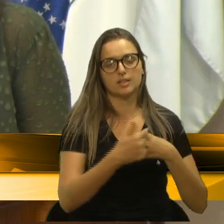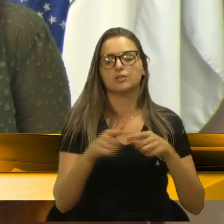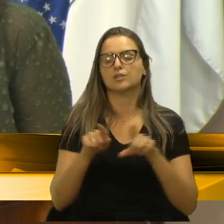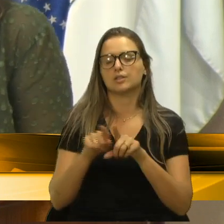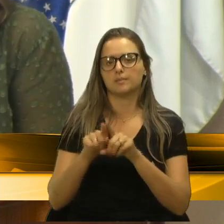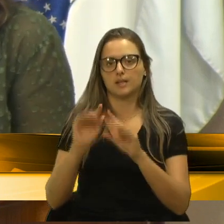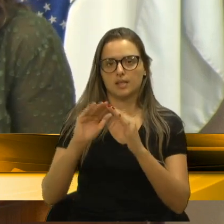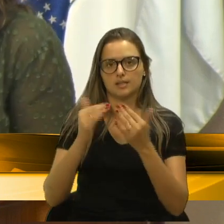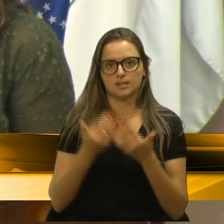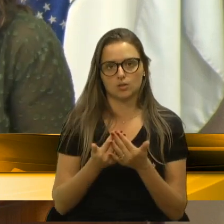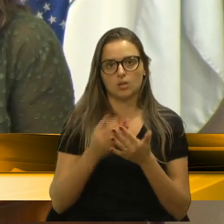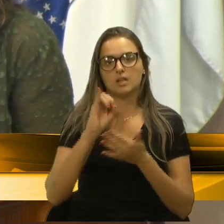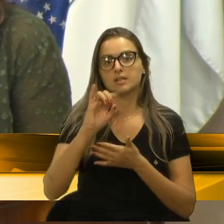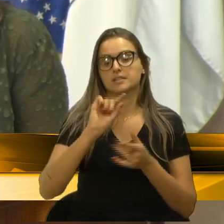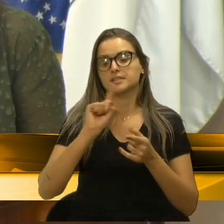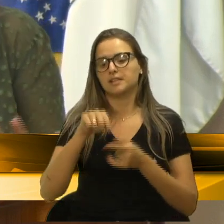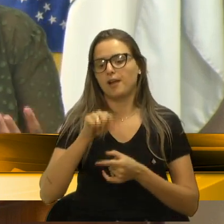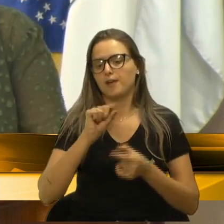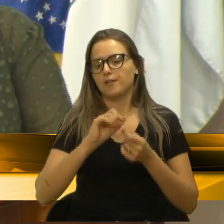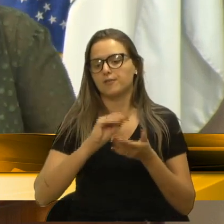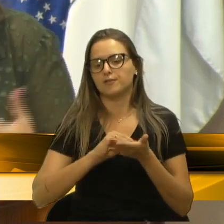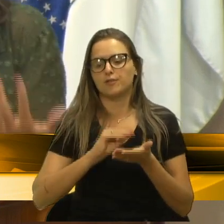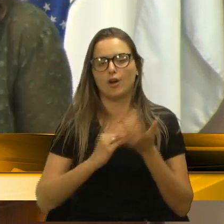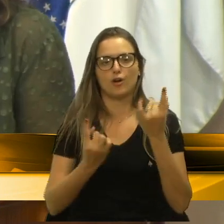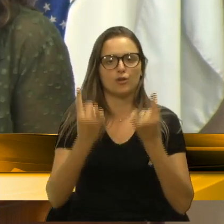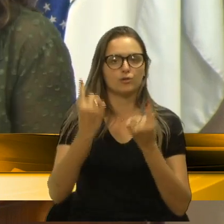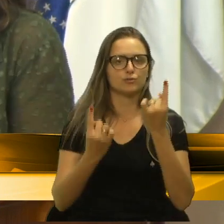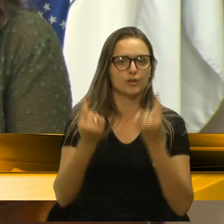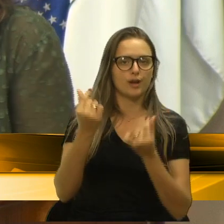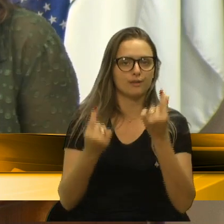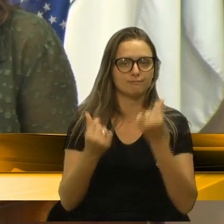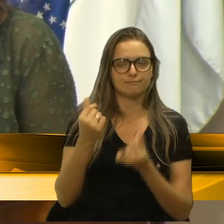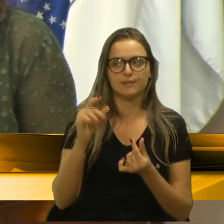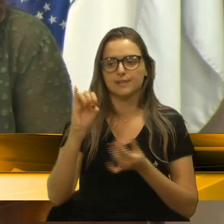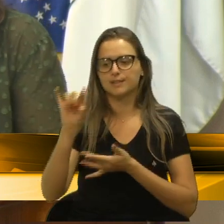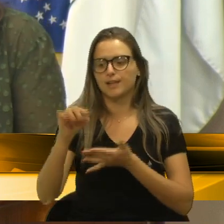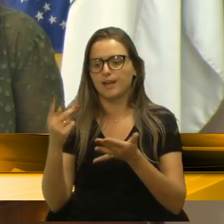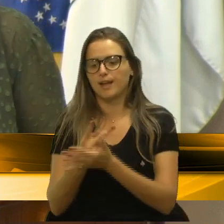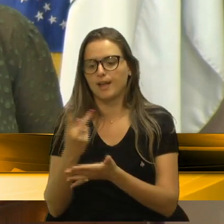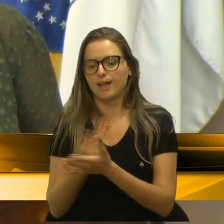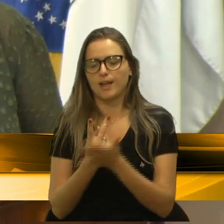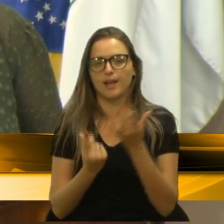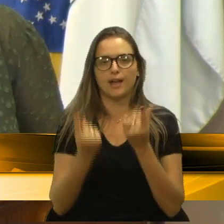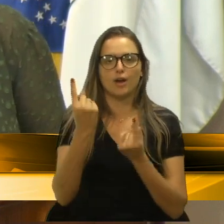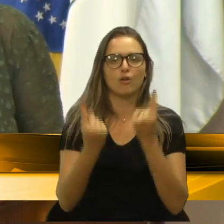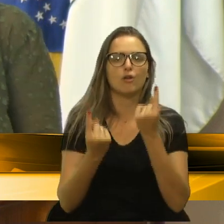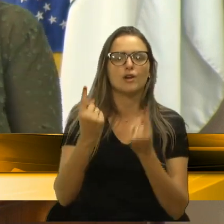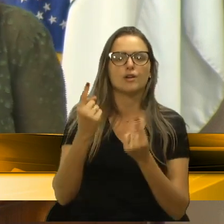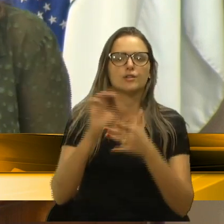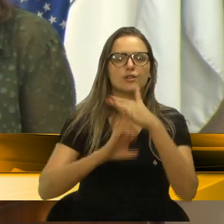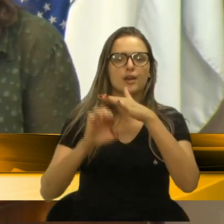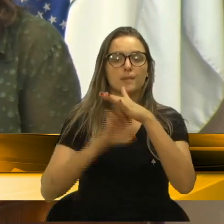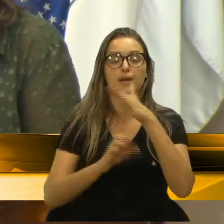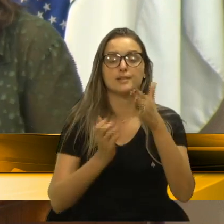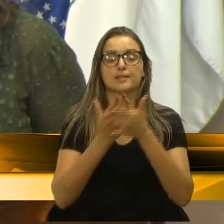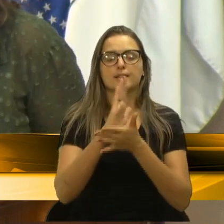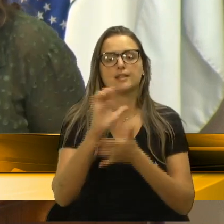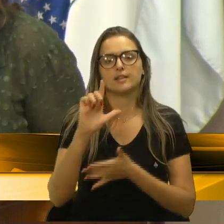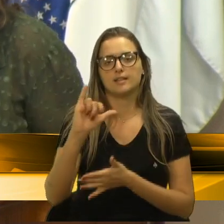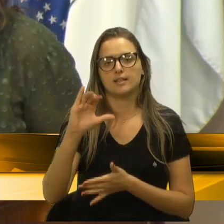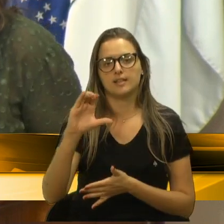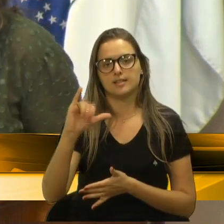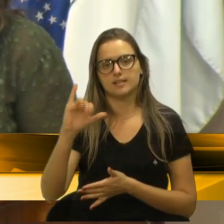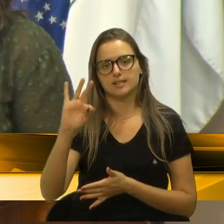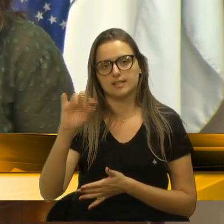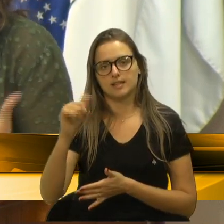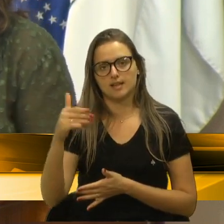escolas municipais? Se é falta de licitação, se é erro de licitação, não se sabe. Mas a gente precisa ter informação. E as escolas também precisam ter informação